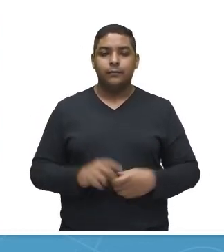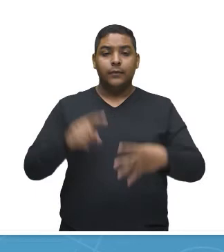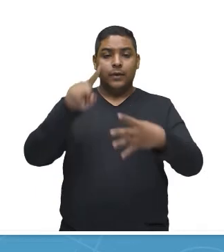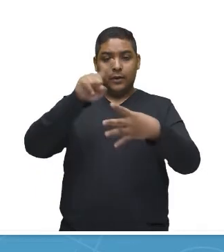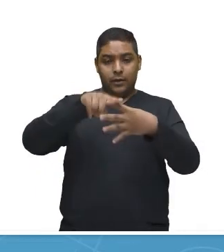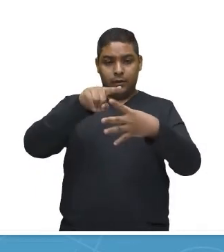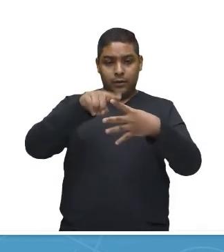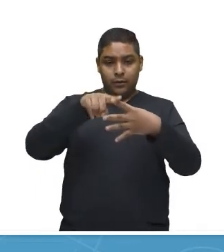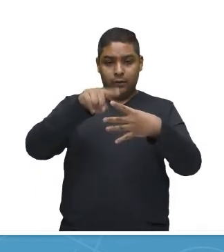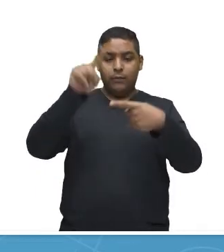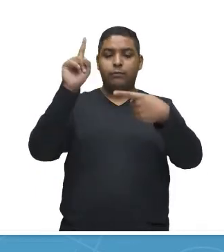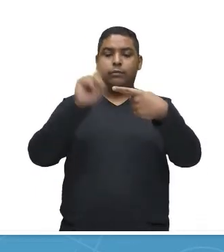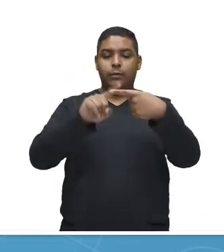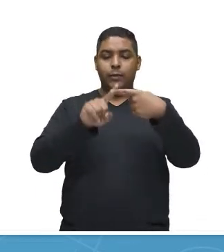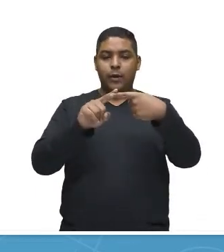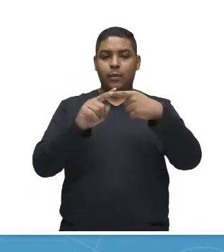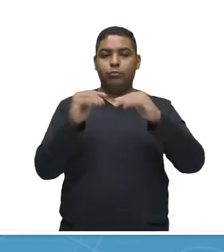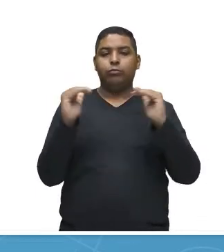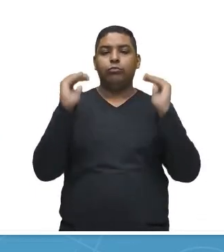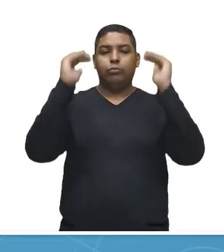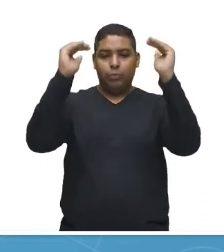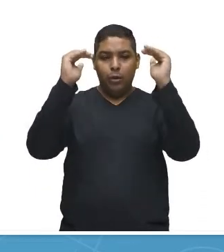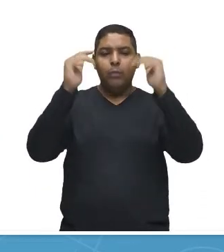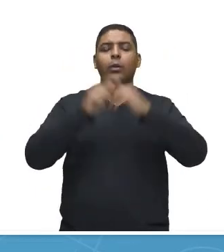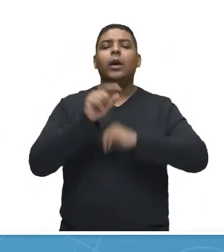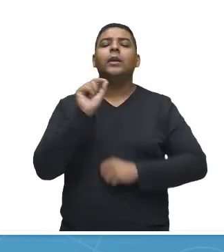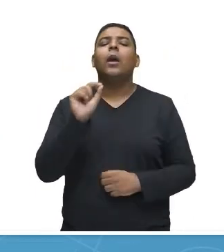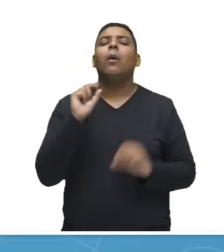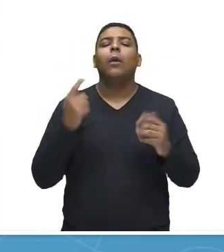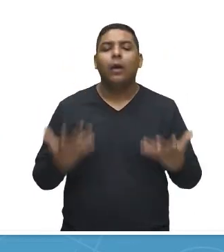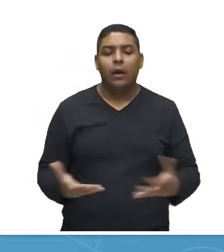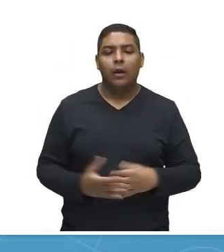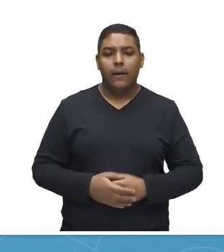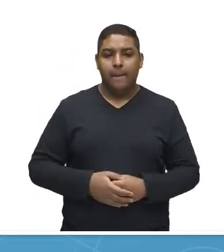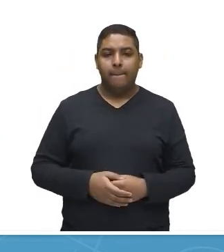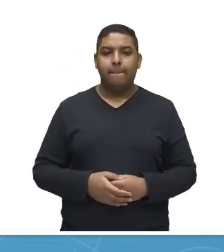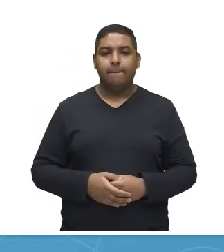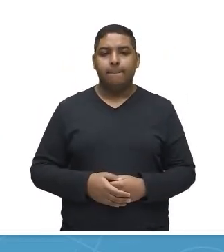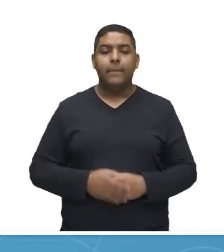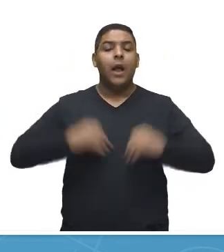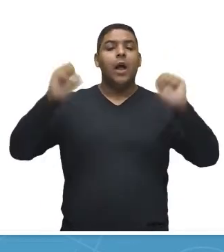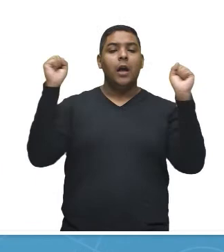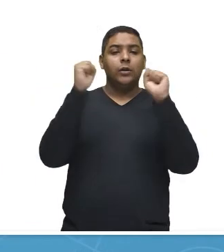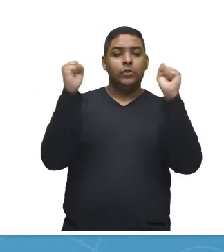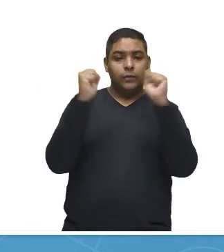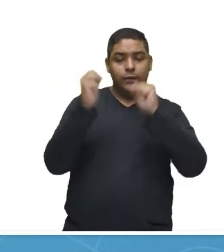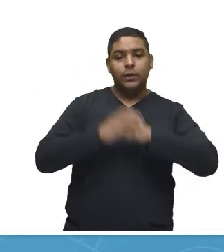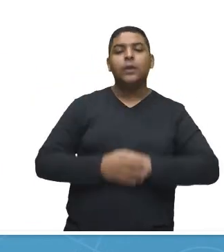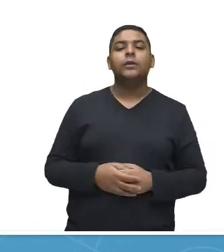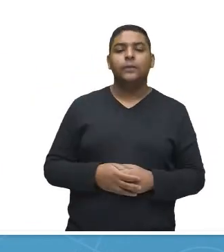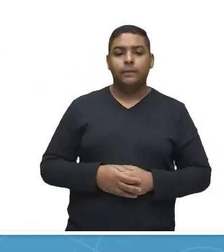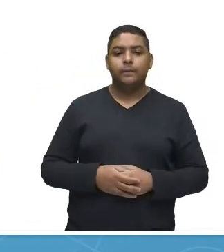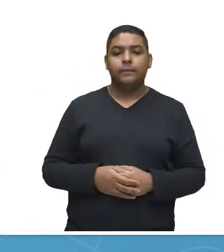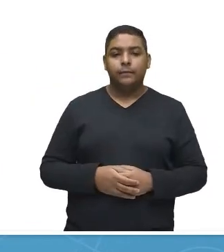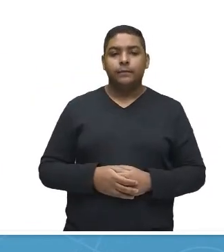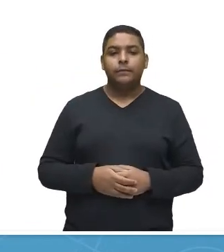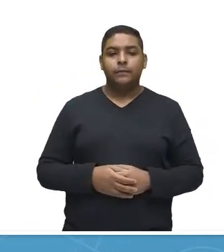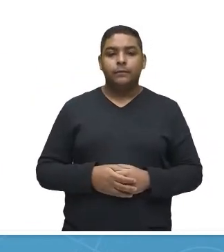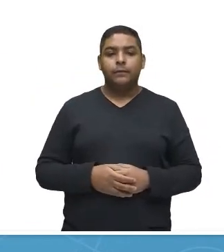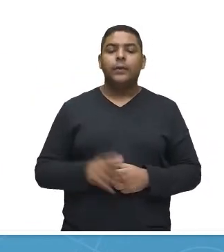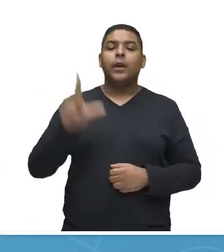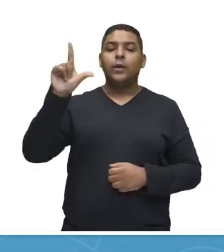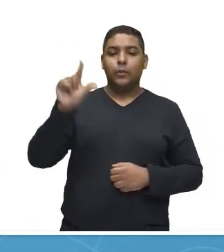em cima dessa pirâmide, nós temos aqueles exercícios, na verdade, aquelas atividades que devem ser feitas na